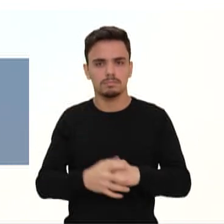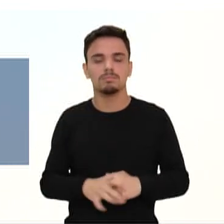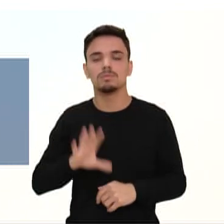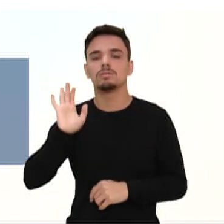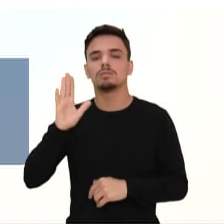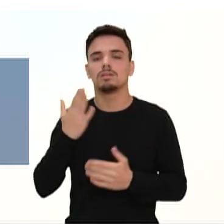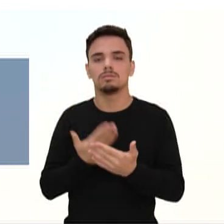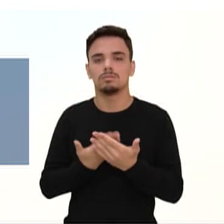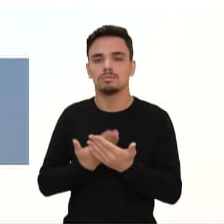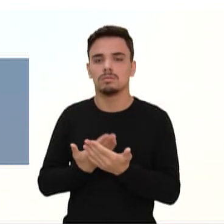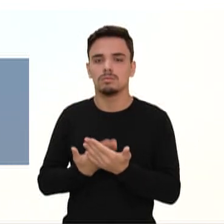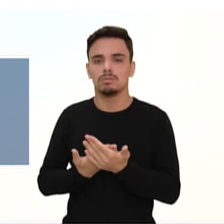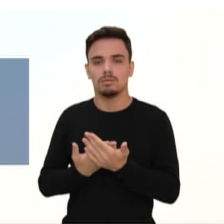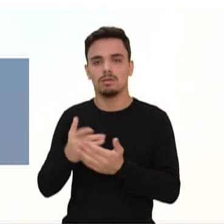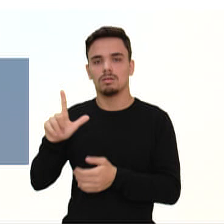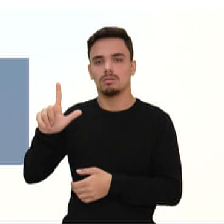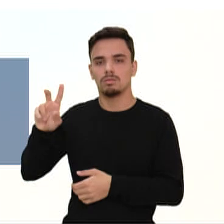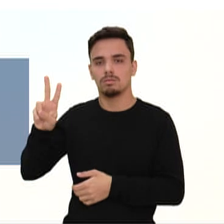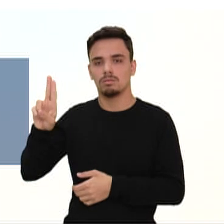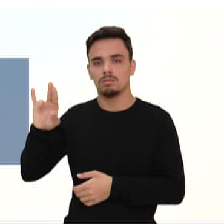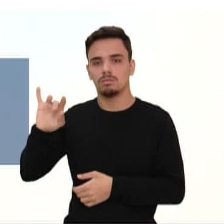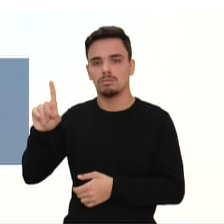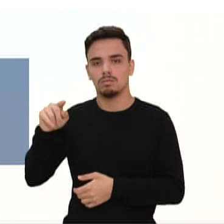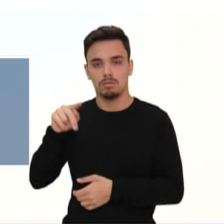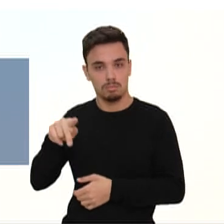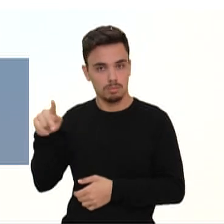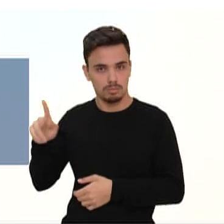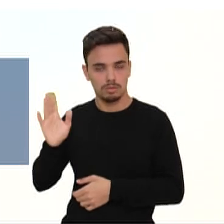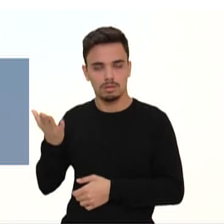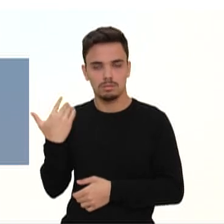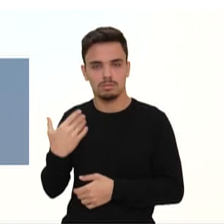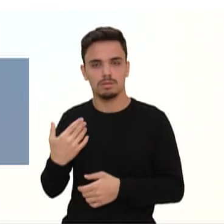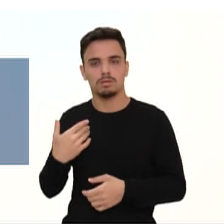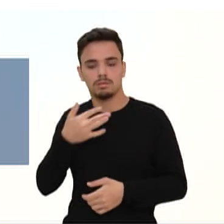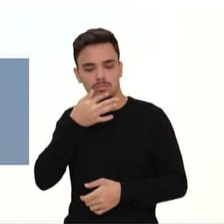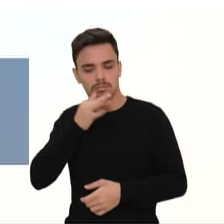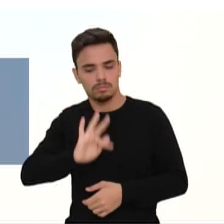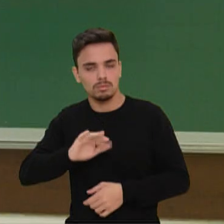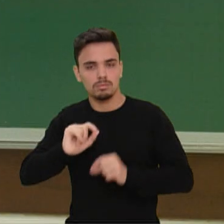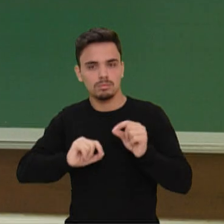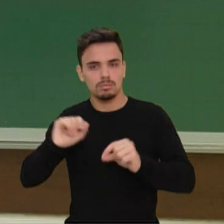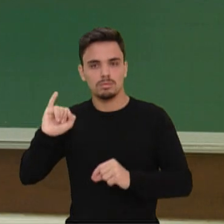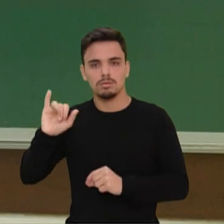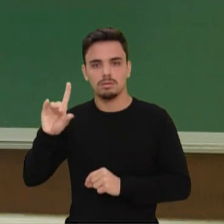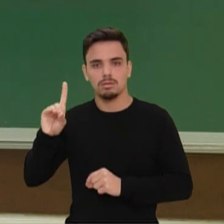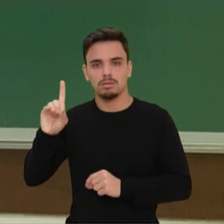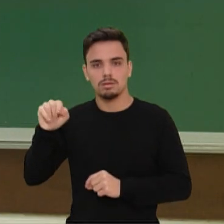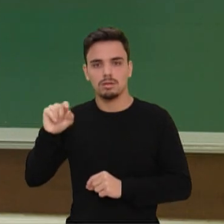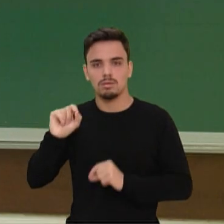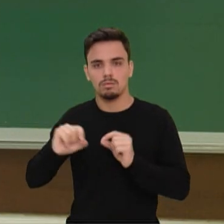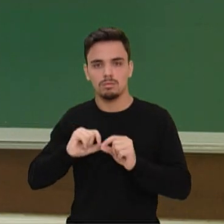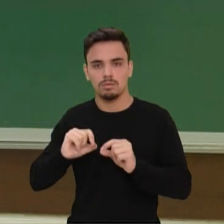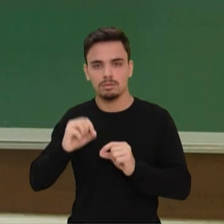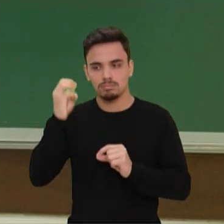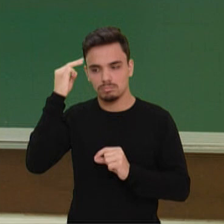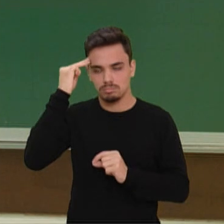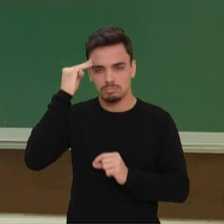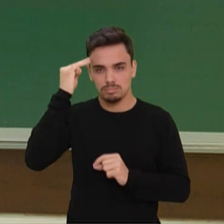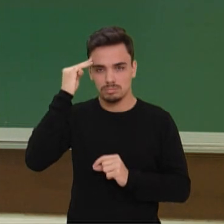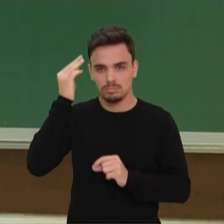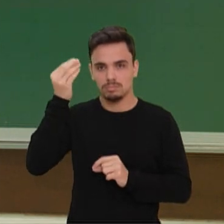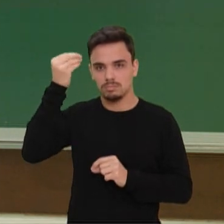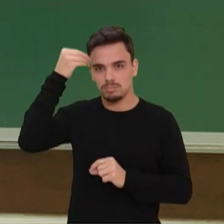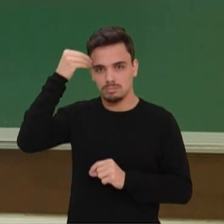professor Luiz Henrique. Nós vimos lá que, para Freud, o id seria aquela área da nossa mente em